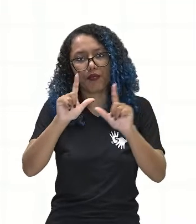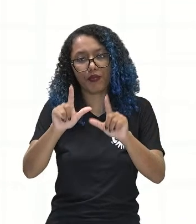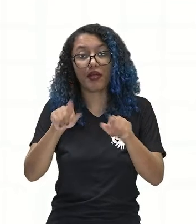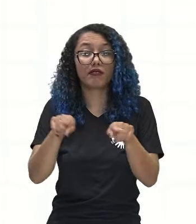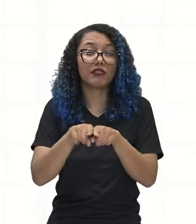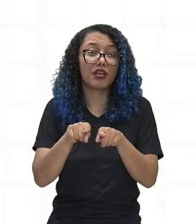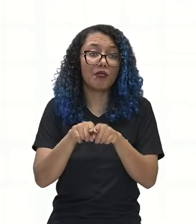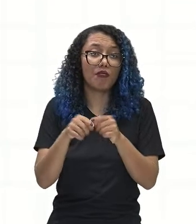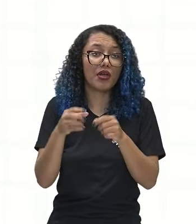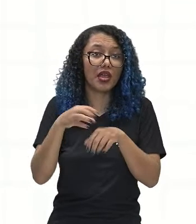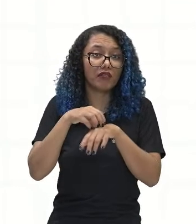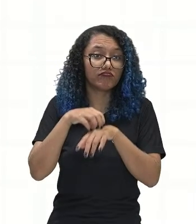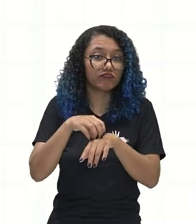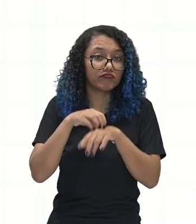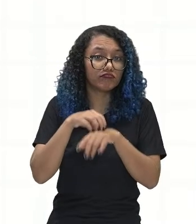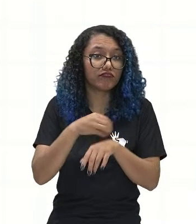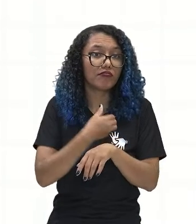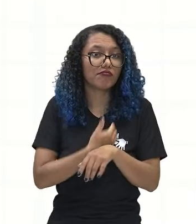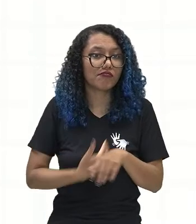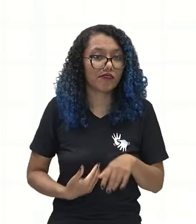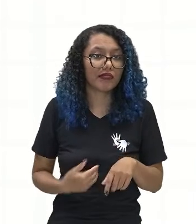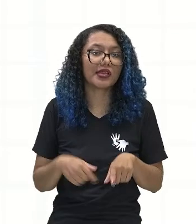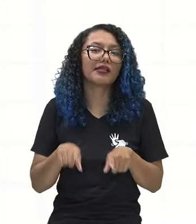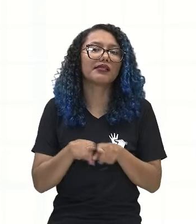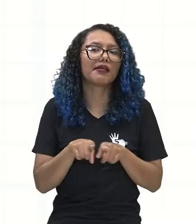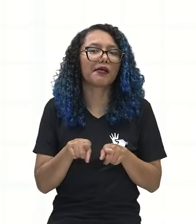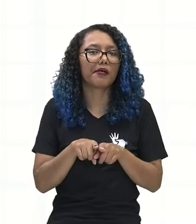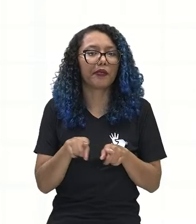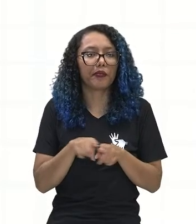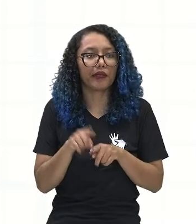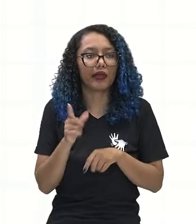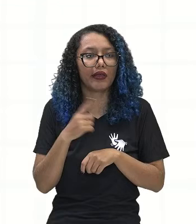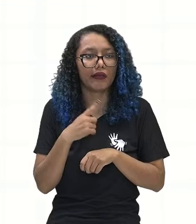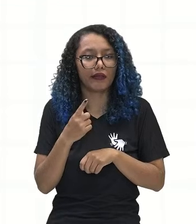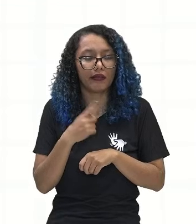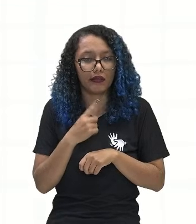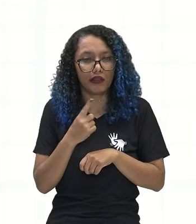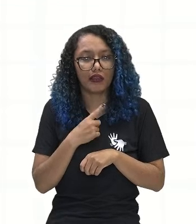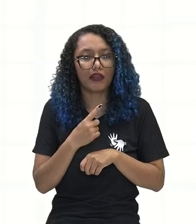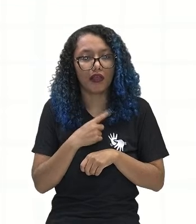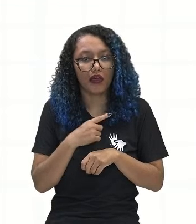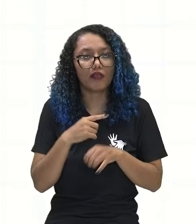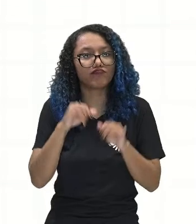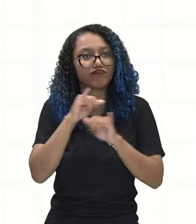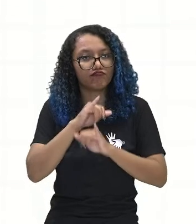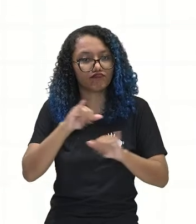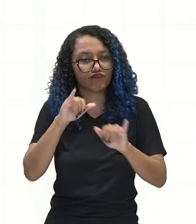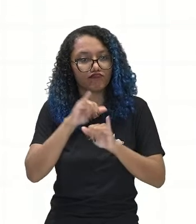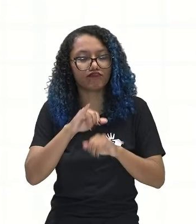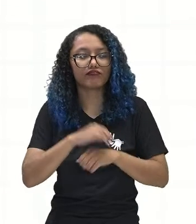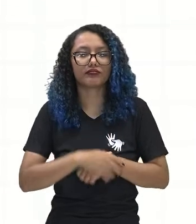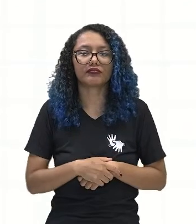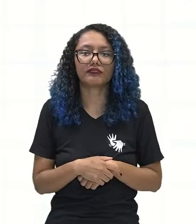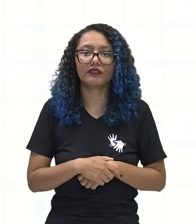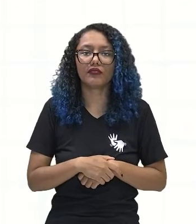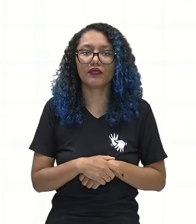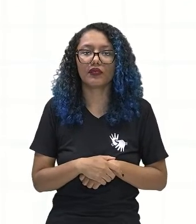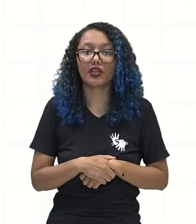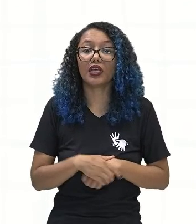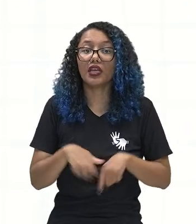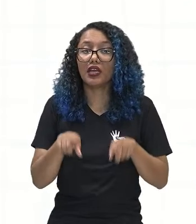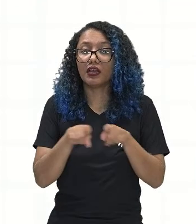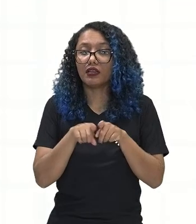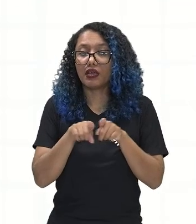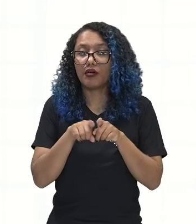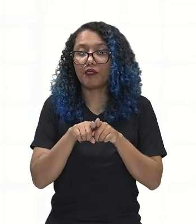transporte público você vai encontrar divulgação aí de publicidade, anúncios publicitários, e a colocação dos produtos em